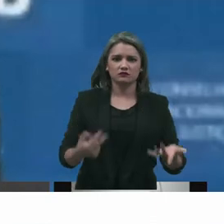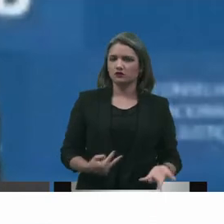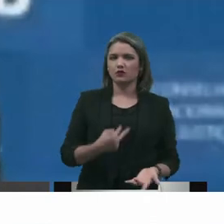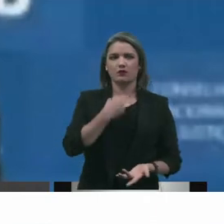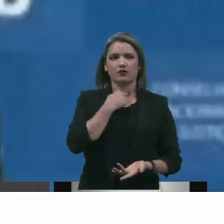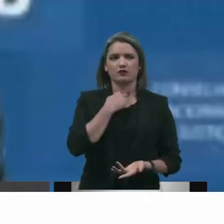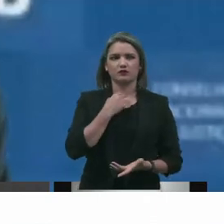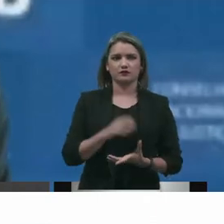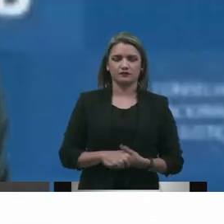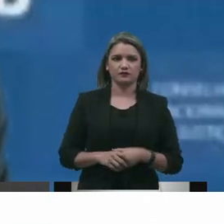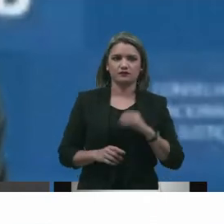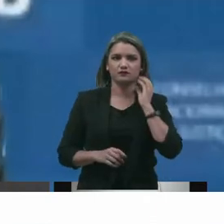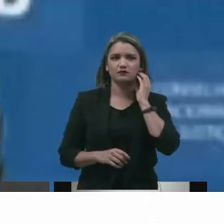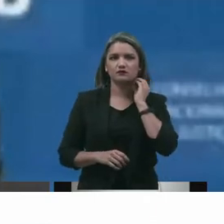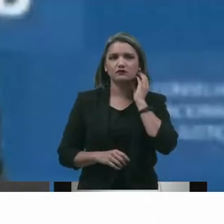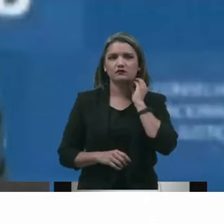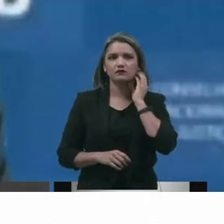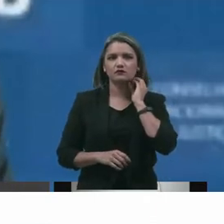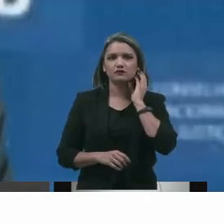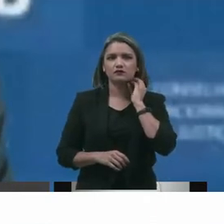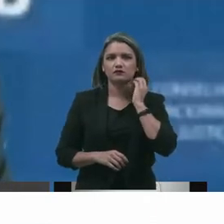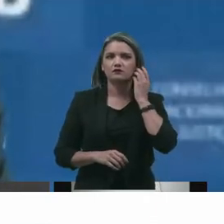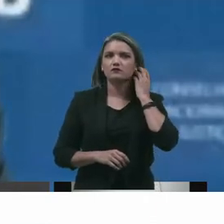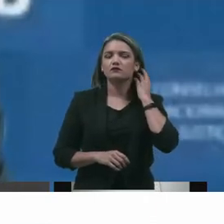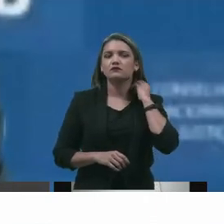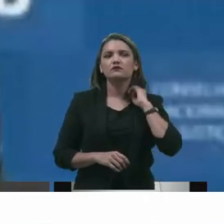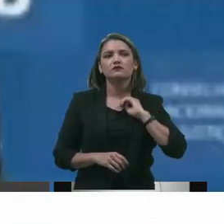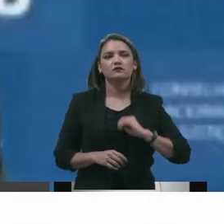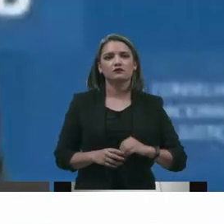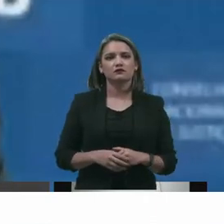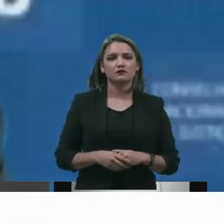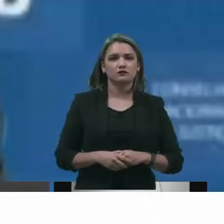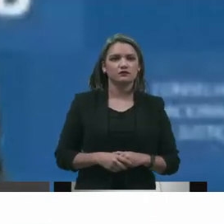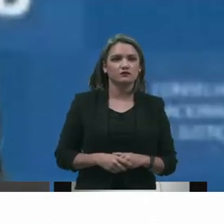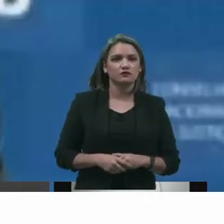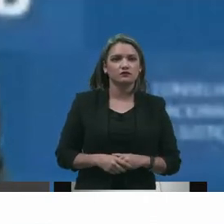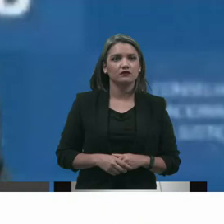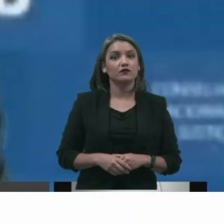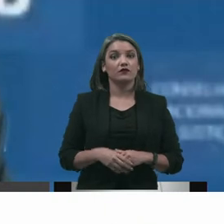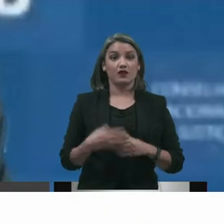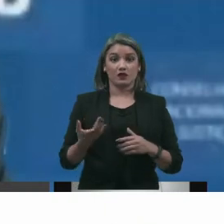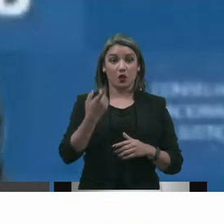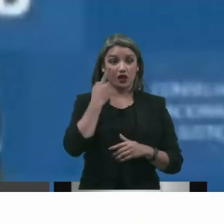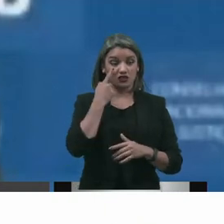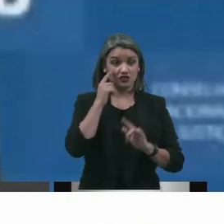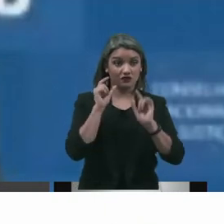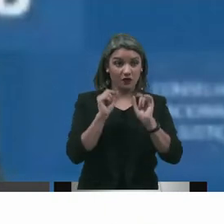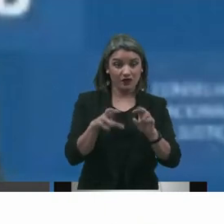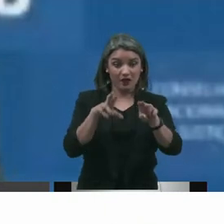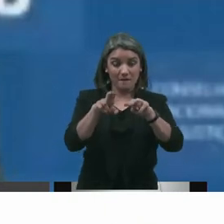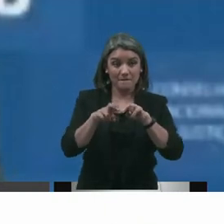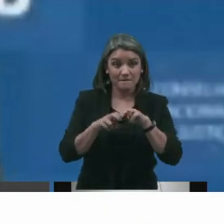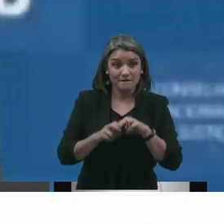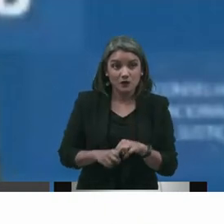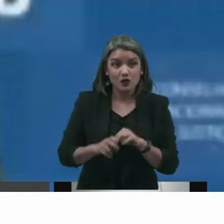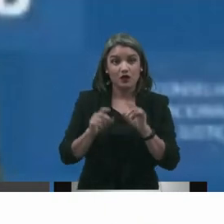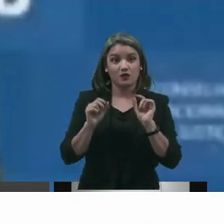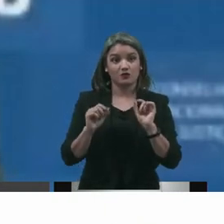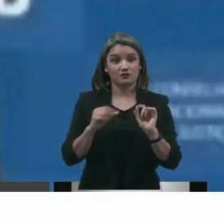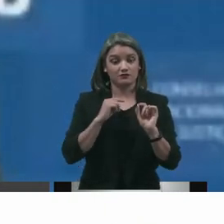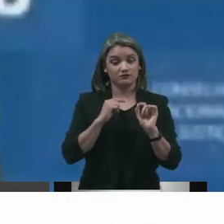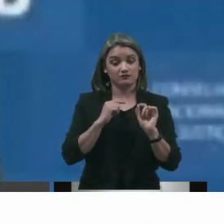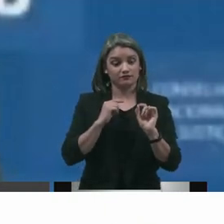Vou citar a obra da nossa eterna corregedora. Vimos que, em decorrência do cânone da legalidade,